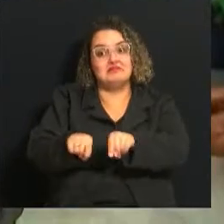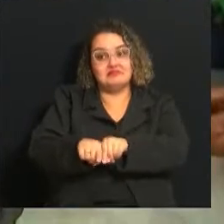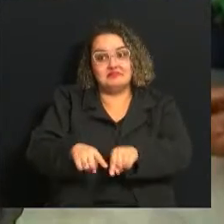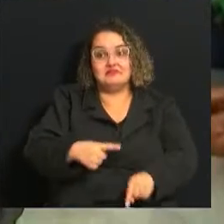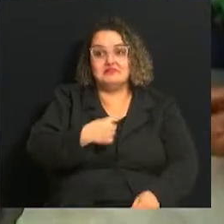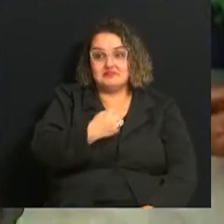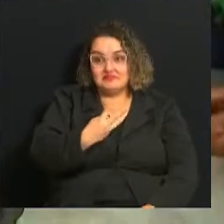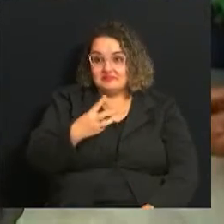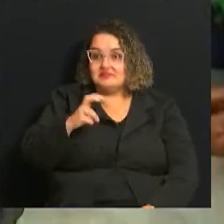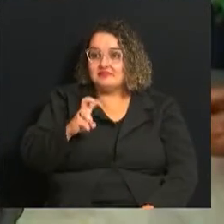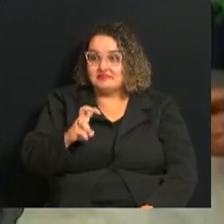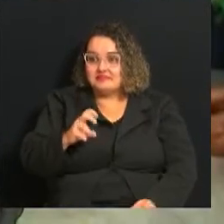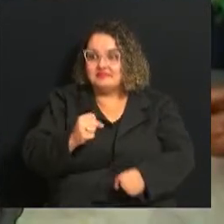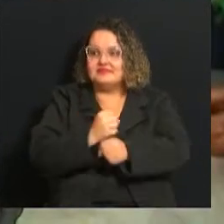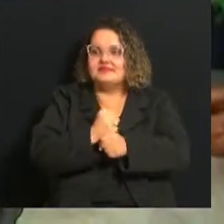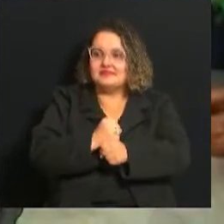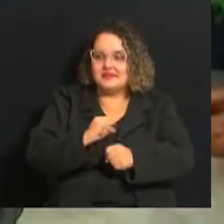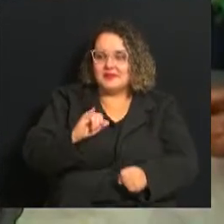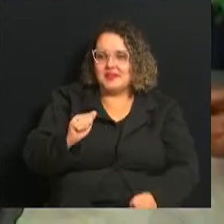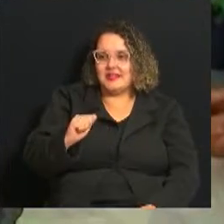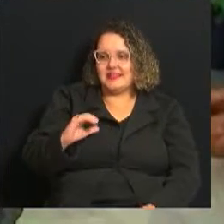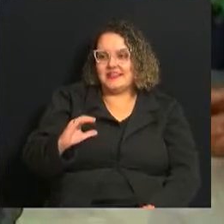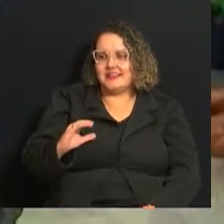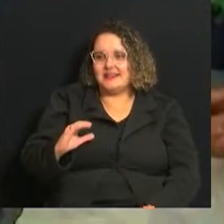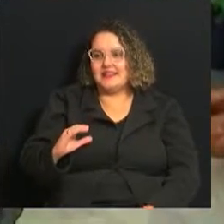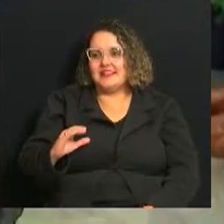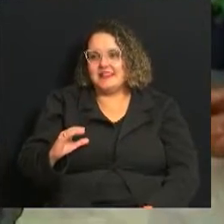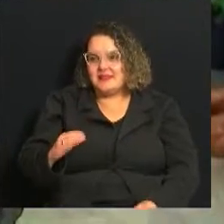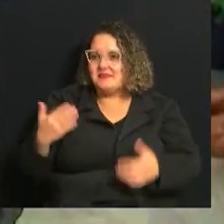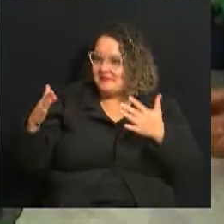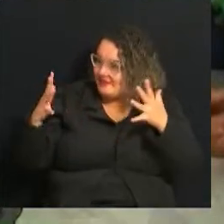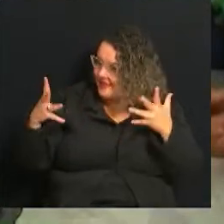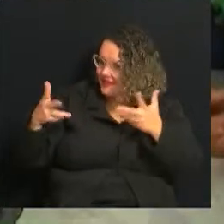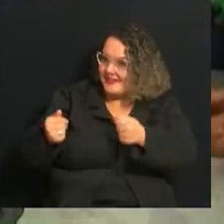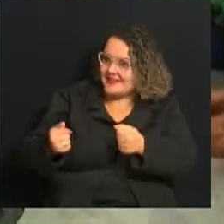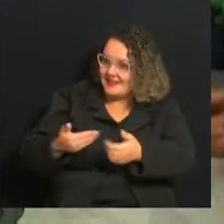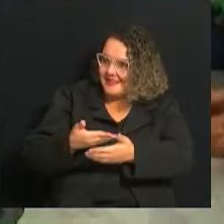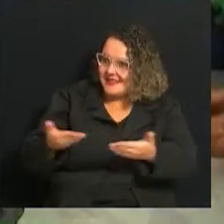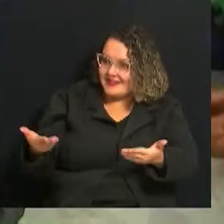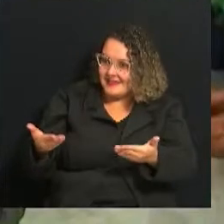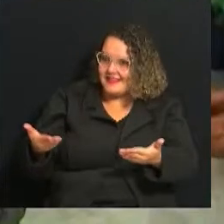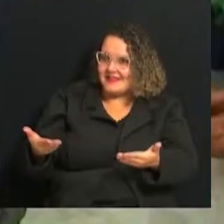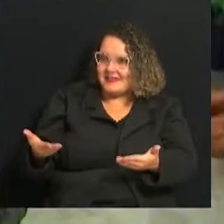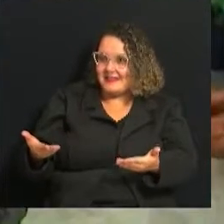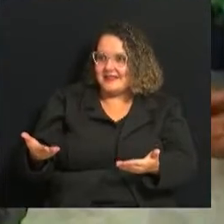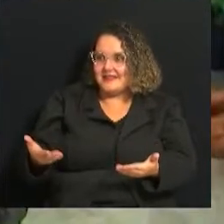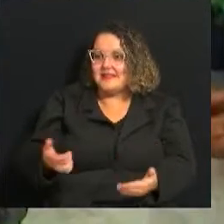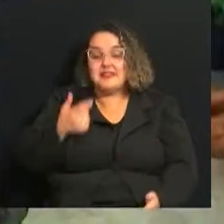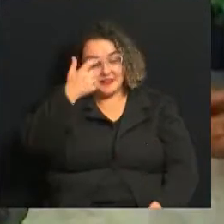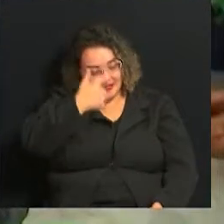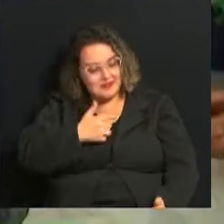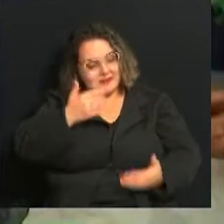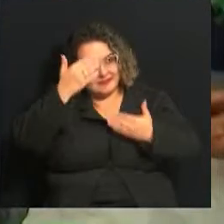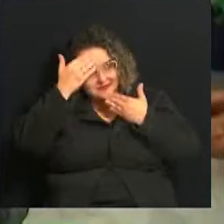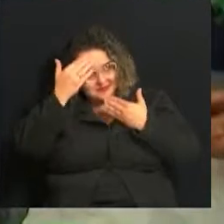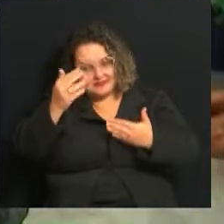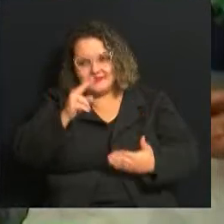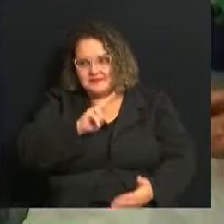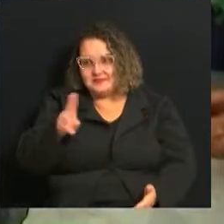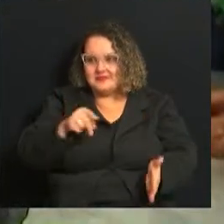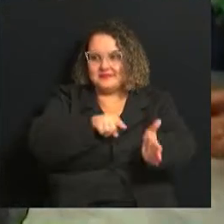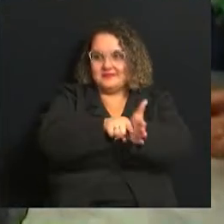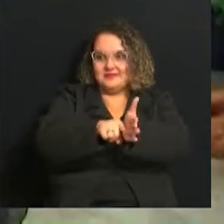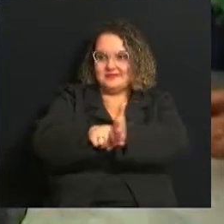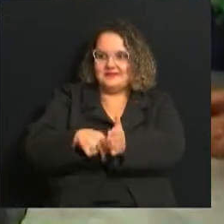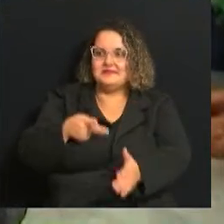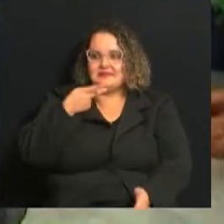135 anos do IAC, não é? Olha, parabéns a todos vocês, parabéns. Eu agradeço em nome dos pesquisadores e digo,